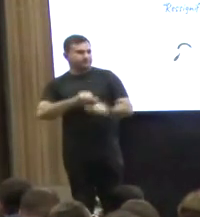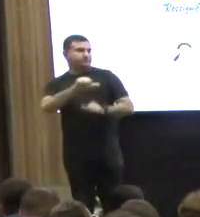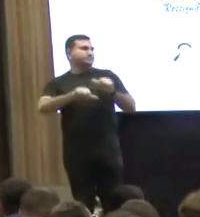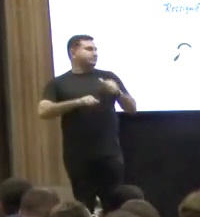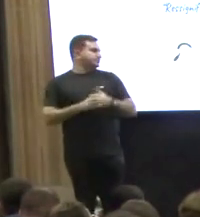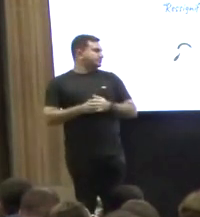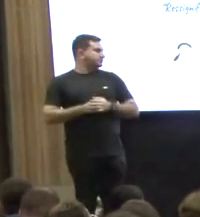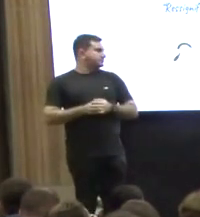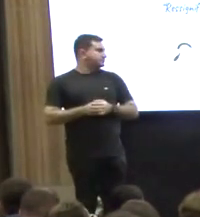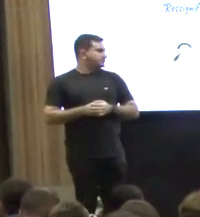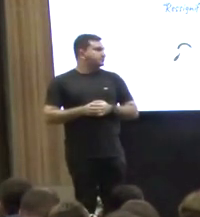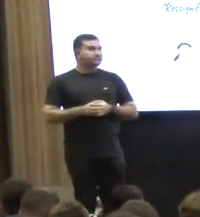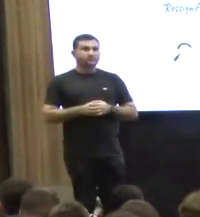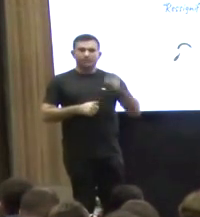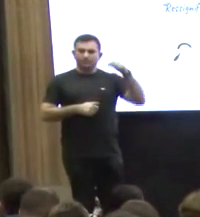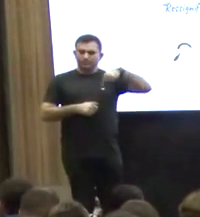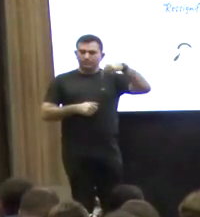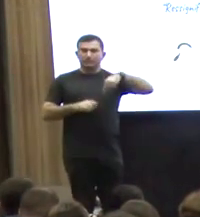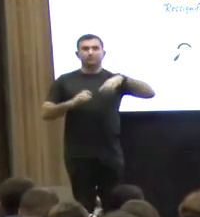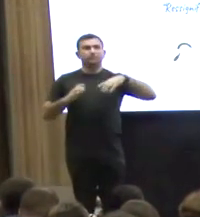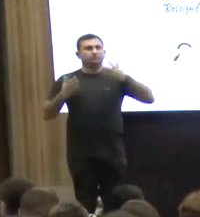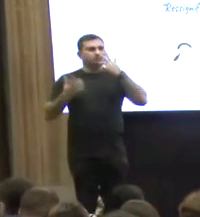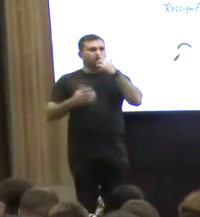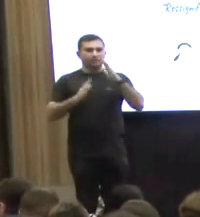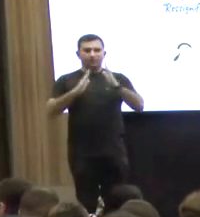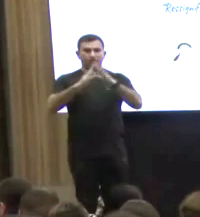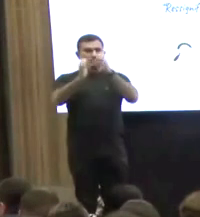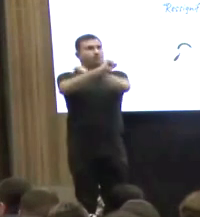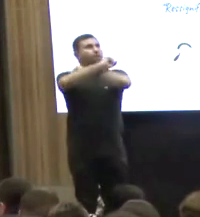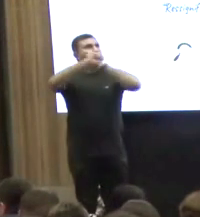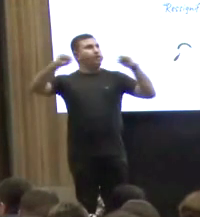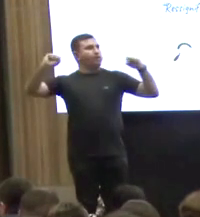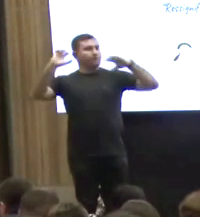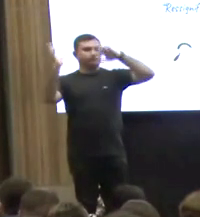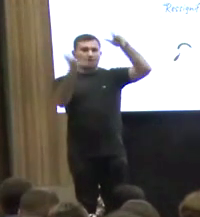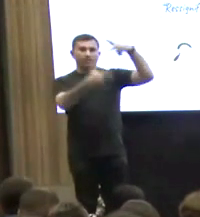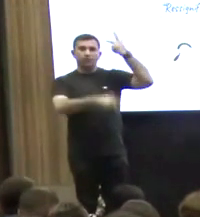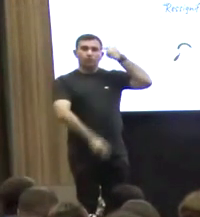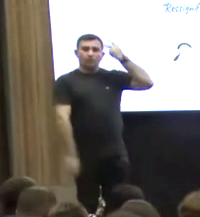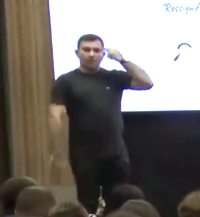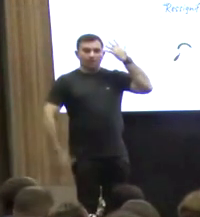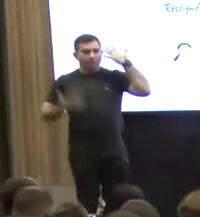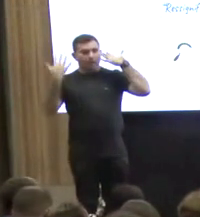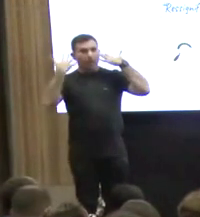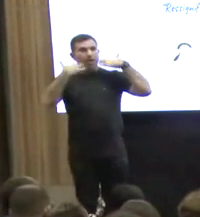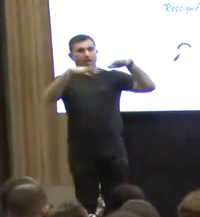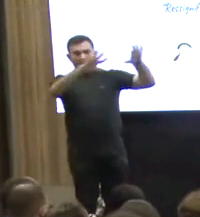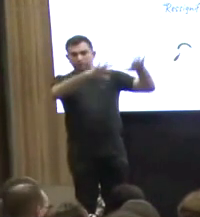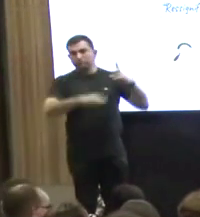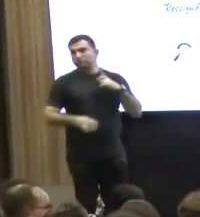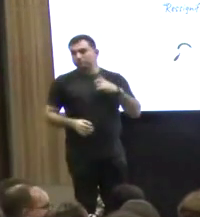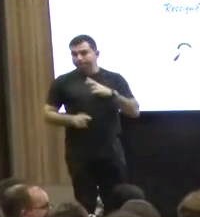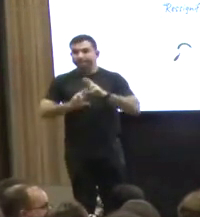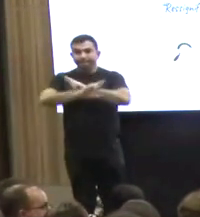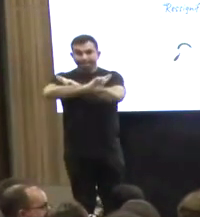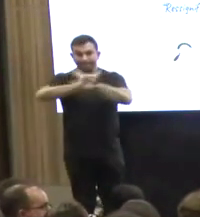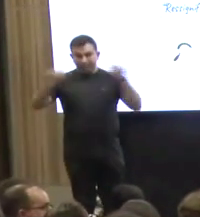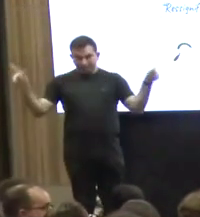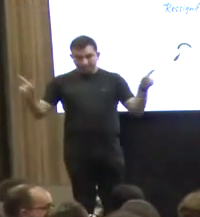bem caro, por simplesmente não pensarmos, não nos organizarmos suficientemente,